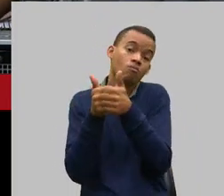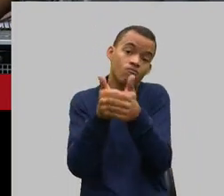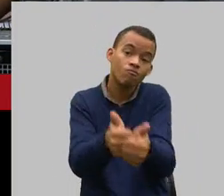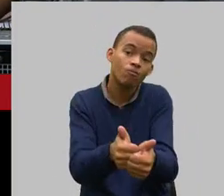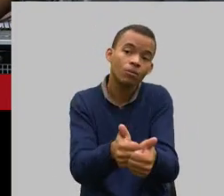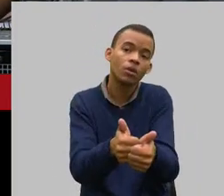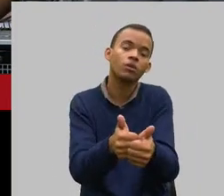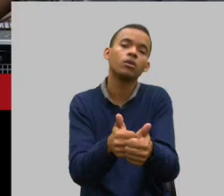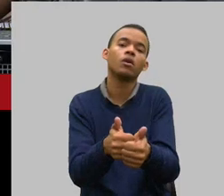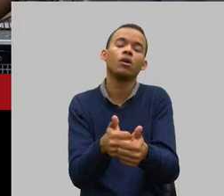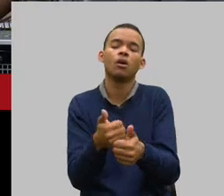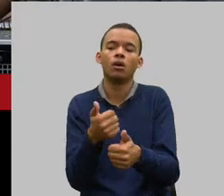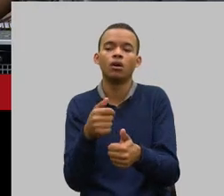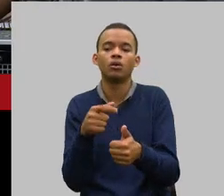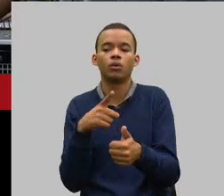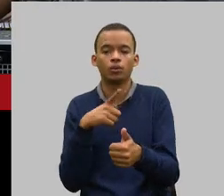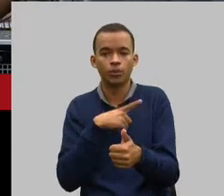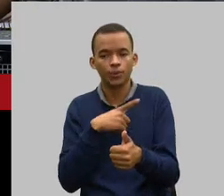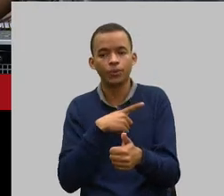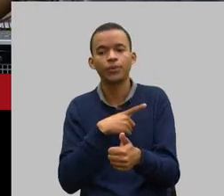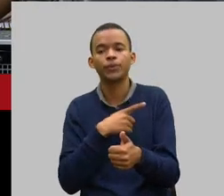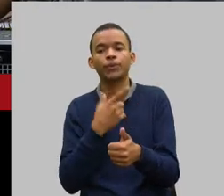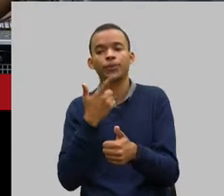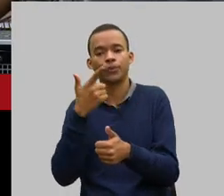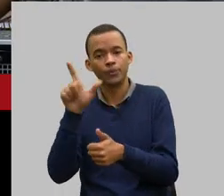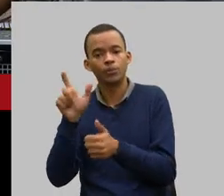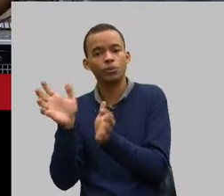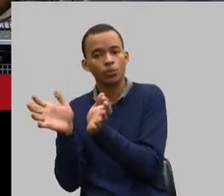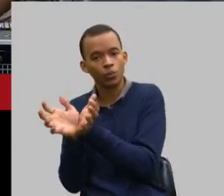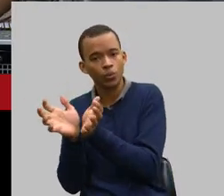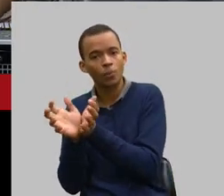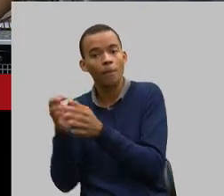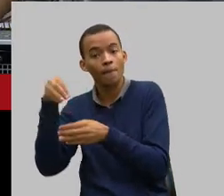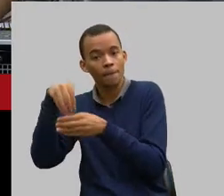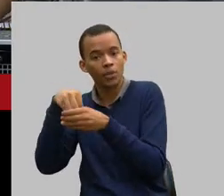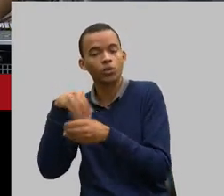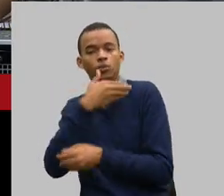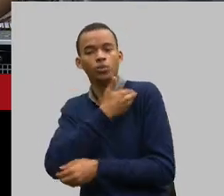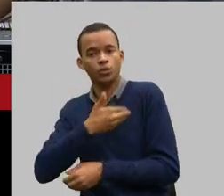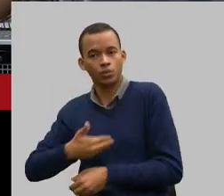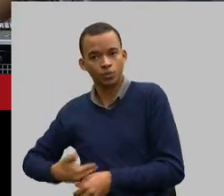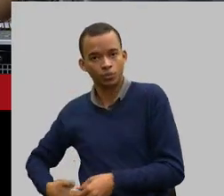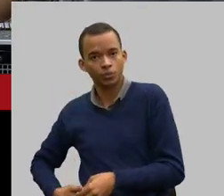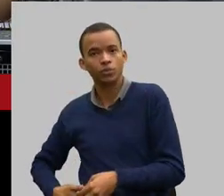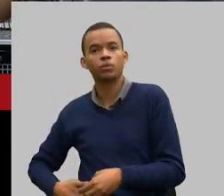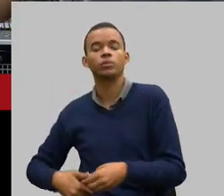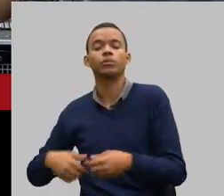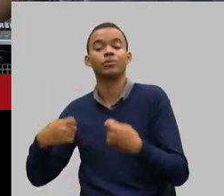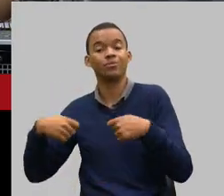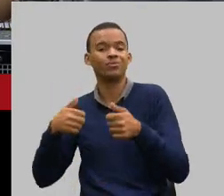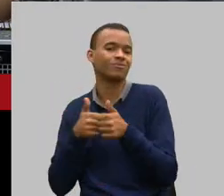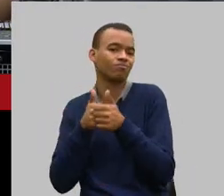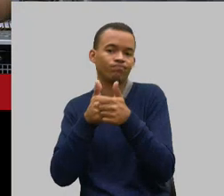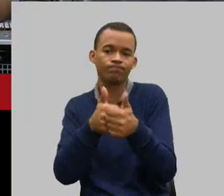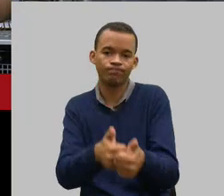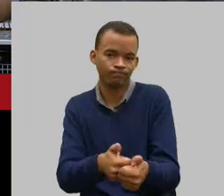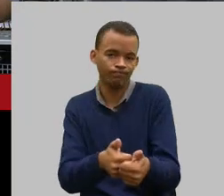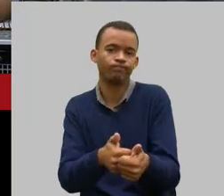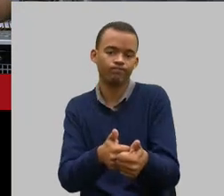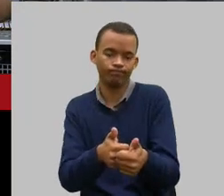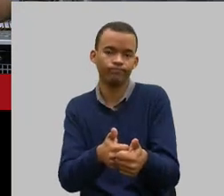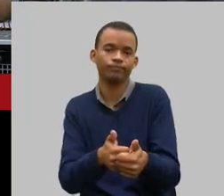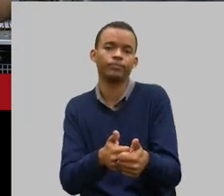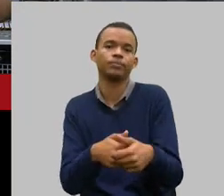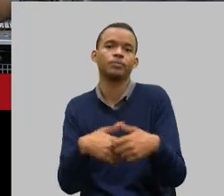por outras áreas do governo outras entidades também não governamentais em cima disso